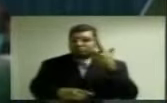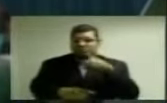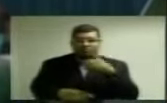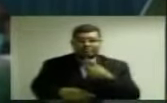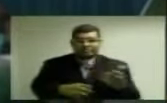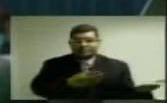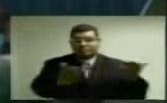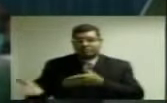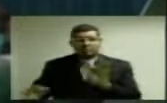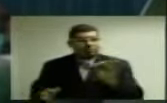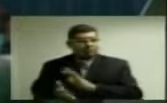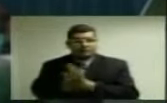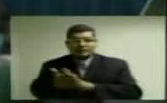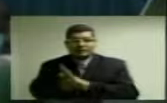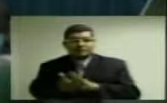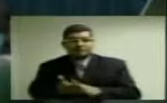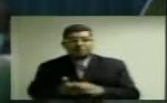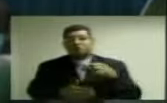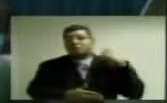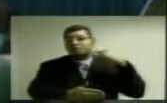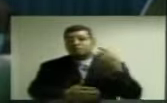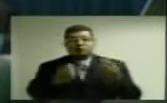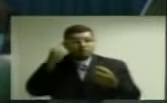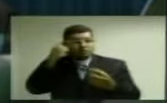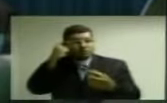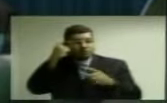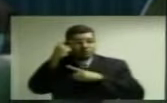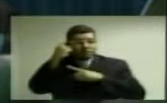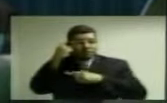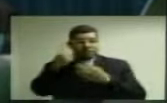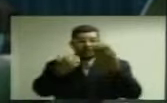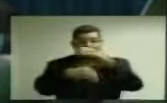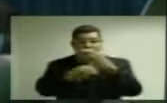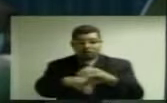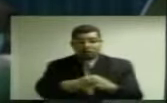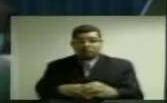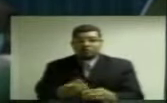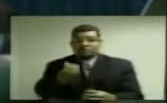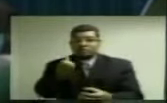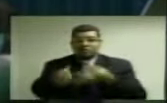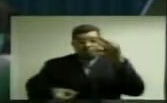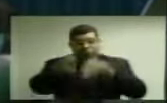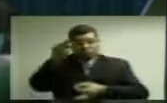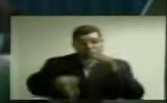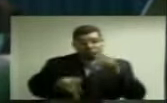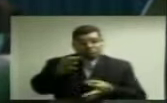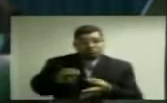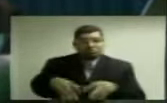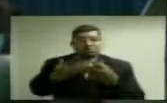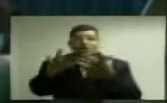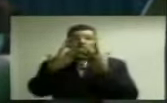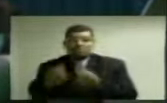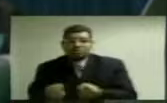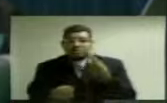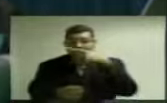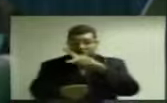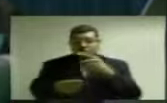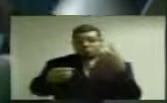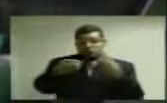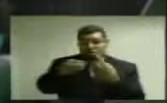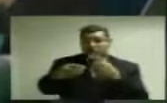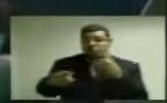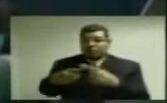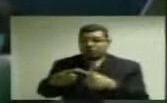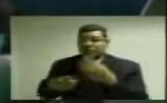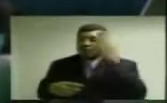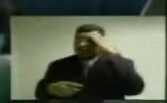uma carreira. O advogado, ele faz o concurso para ser juiz e aceita ir para o interior